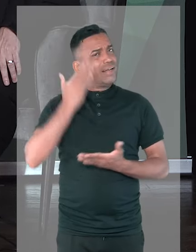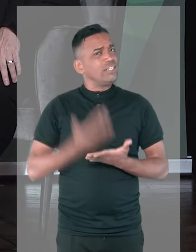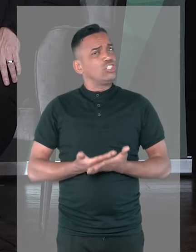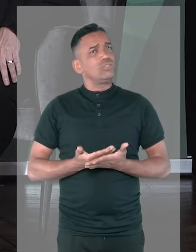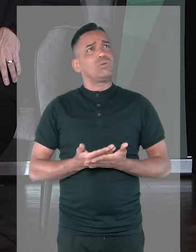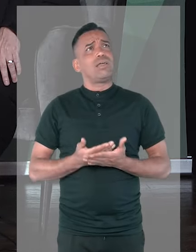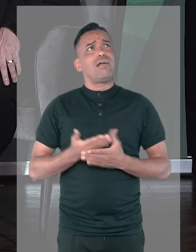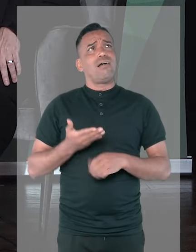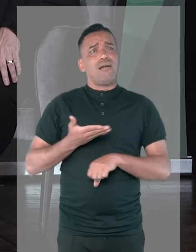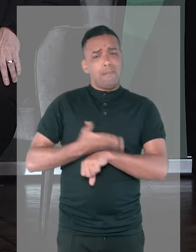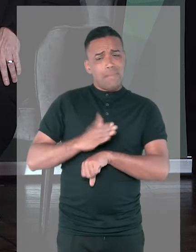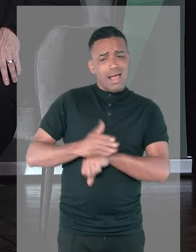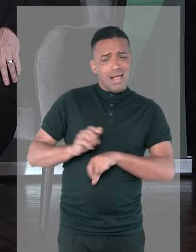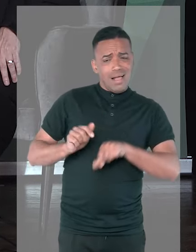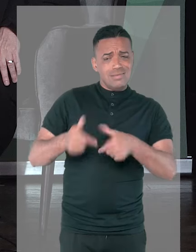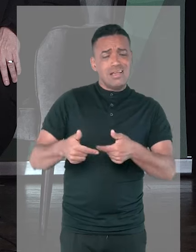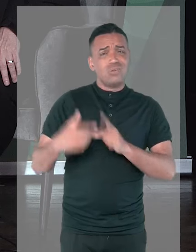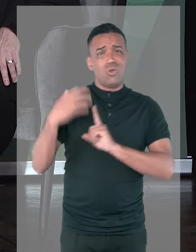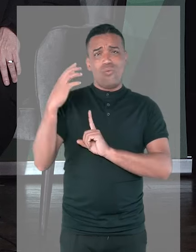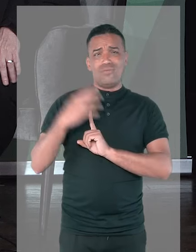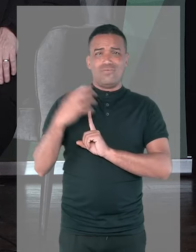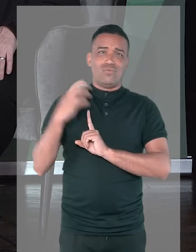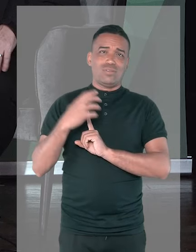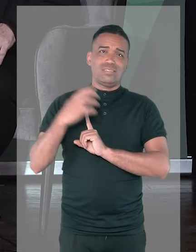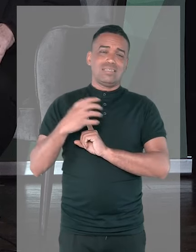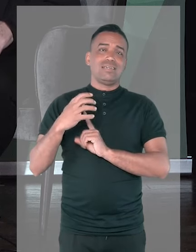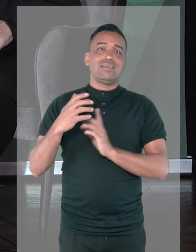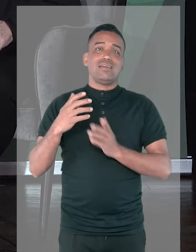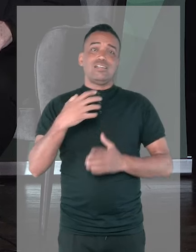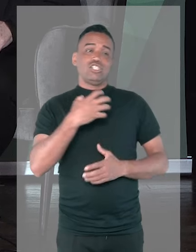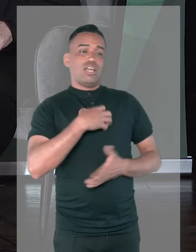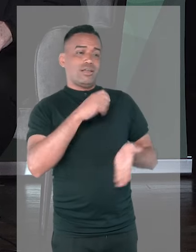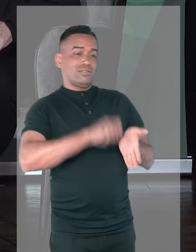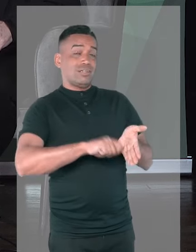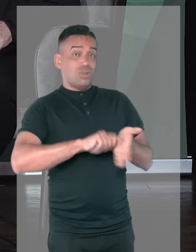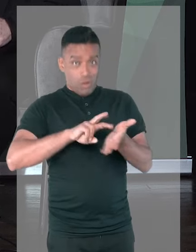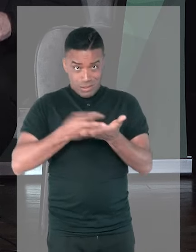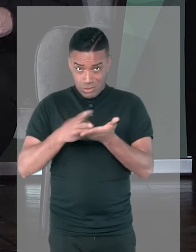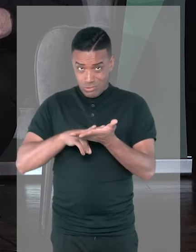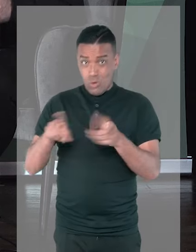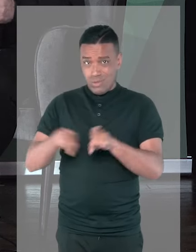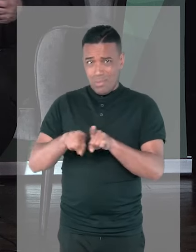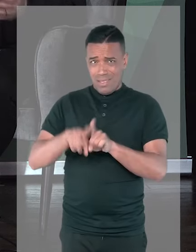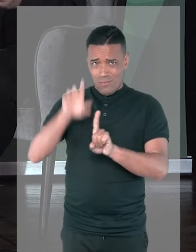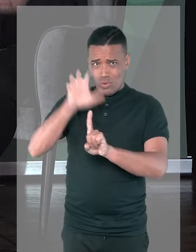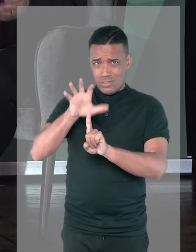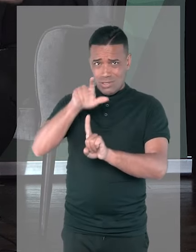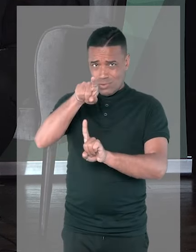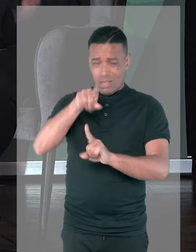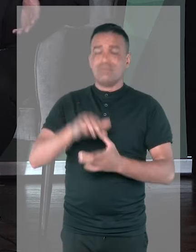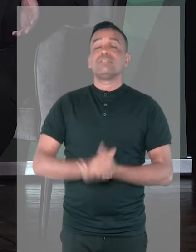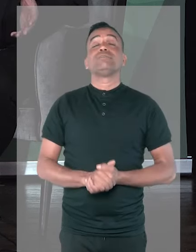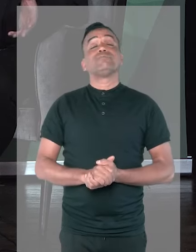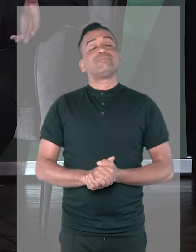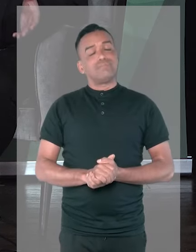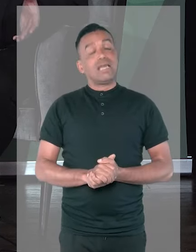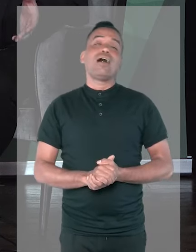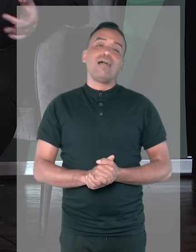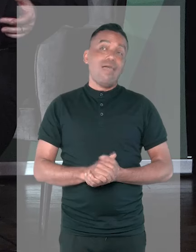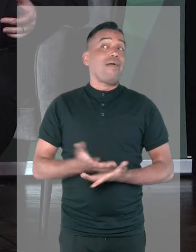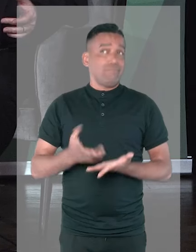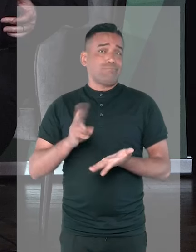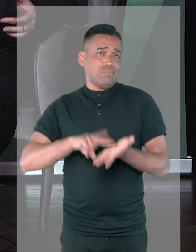prática não é que prejudica, influencia a escrita. Essa tradução influencia também a sua escrita? Traduzir é escrever, né,